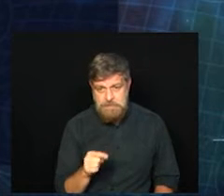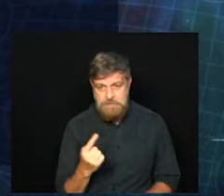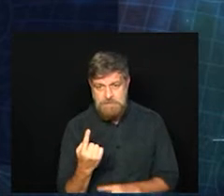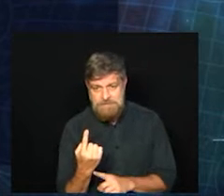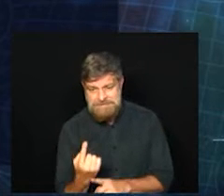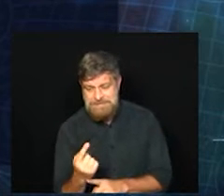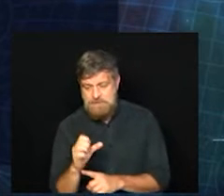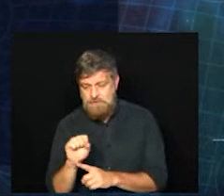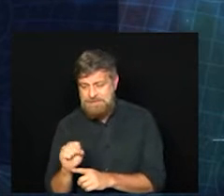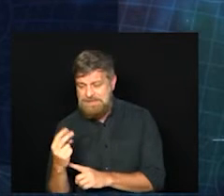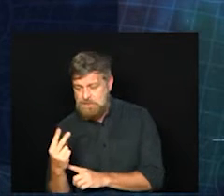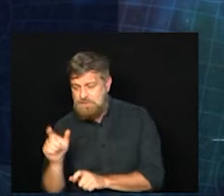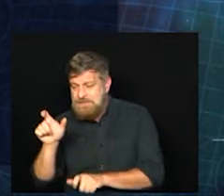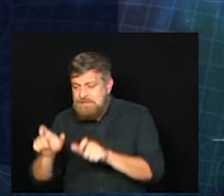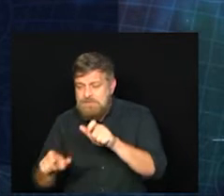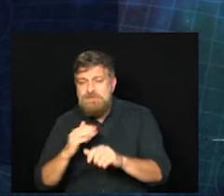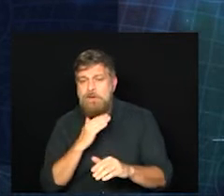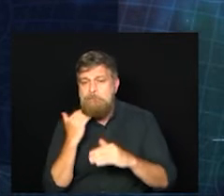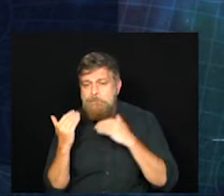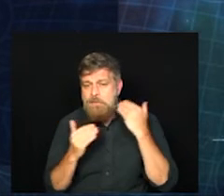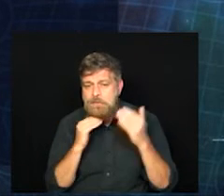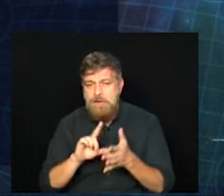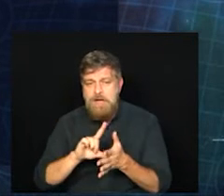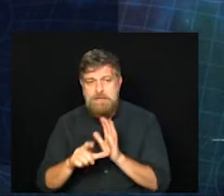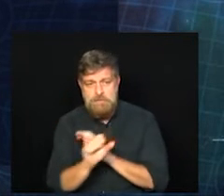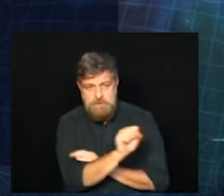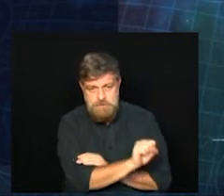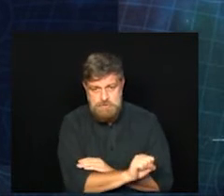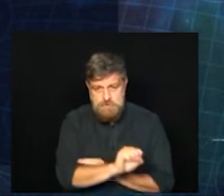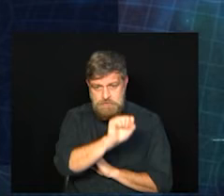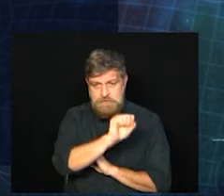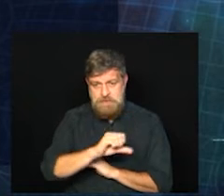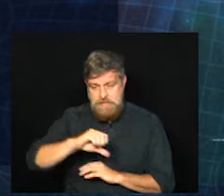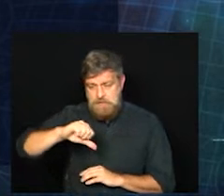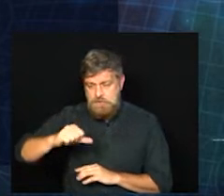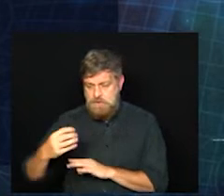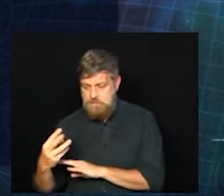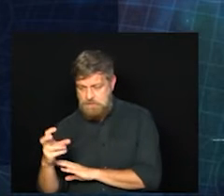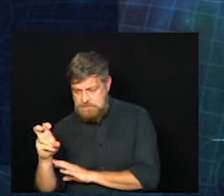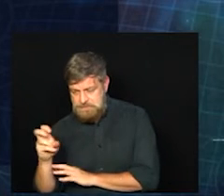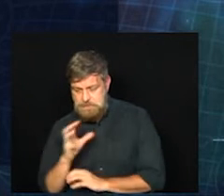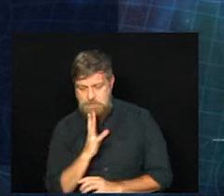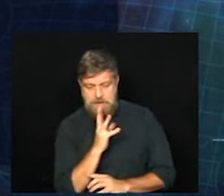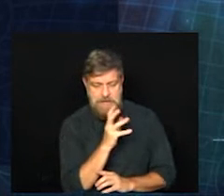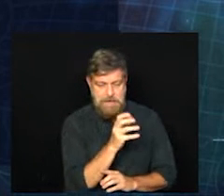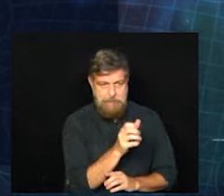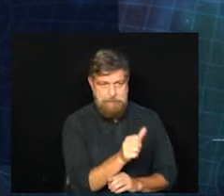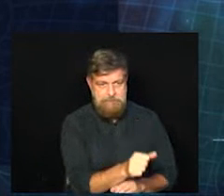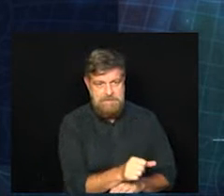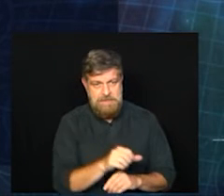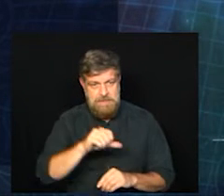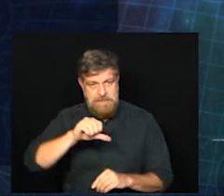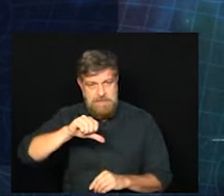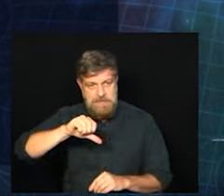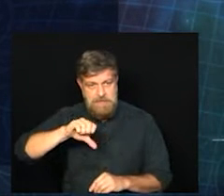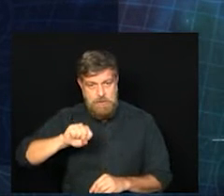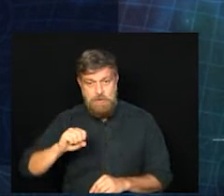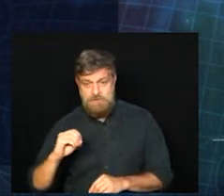mortes confirmadas. Sumaré, 945, Americana, 804, Santa Bárbara do